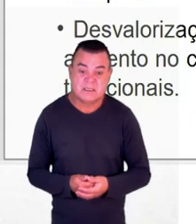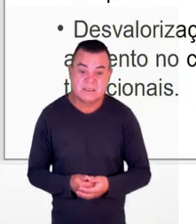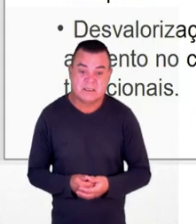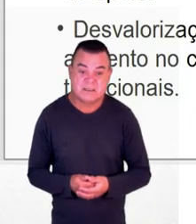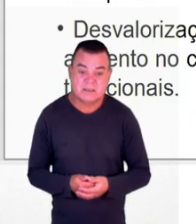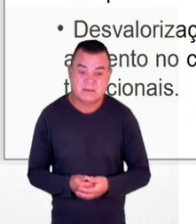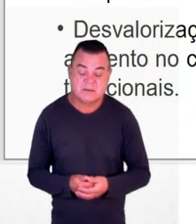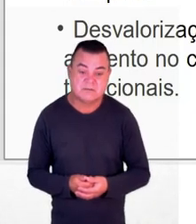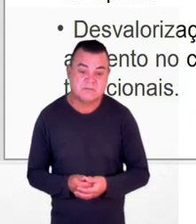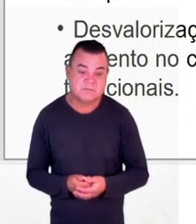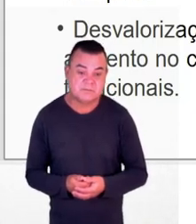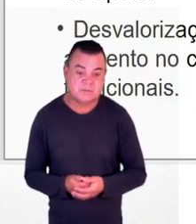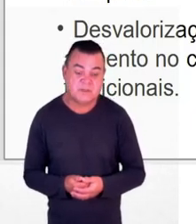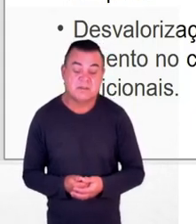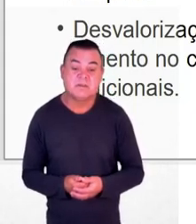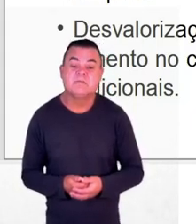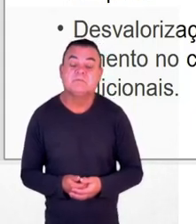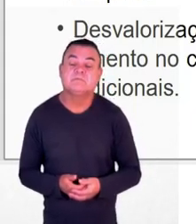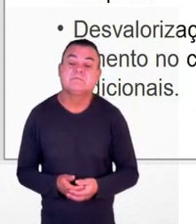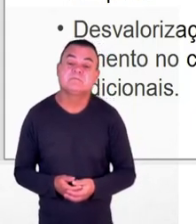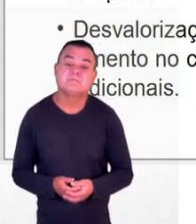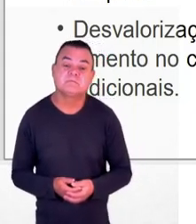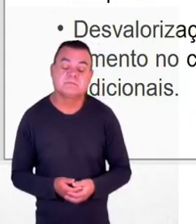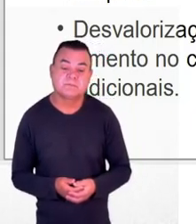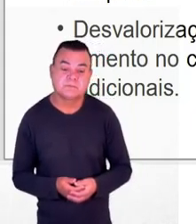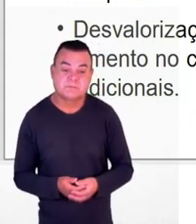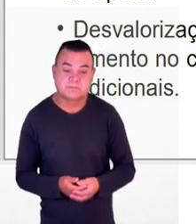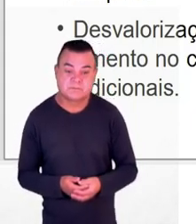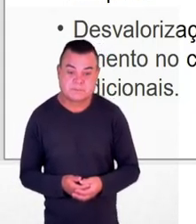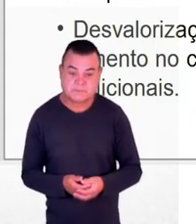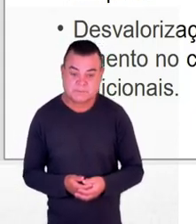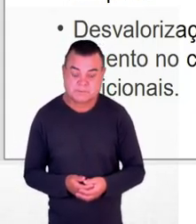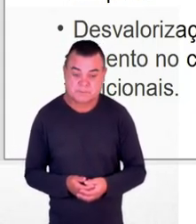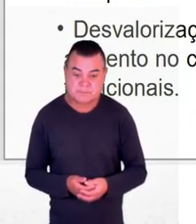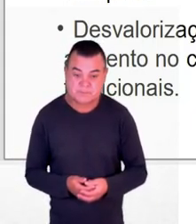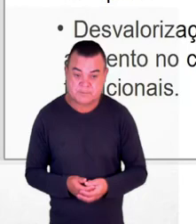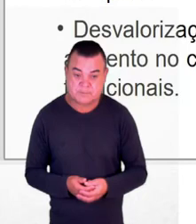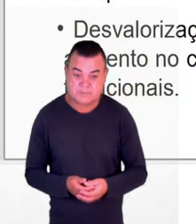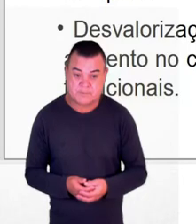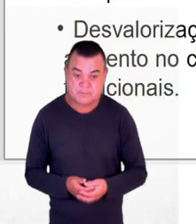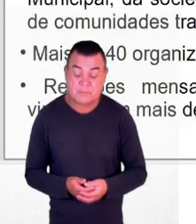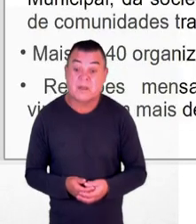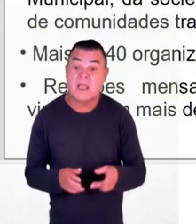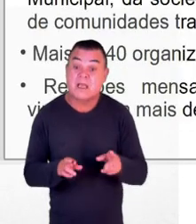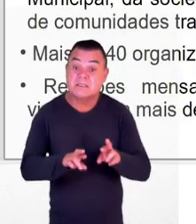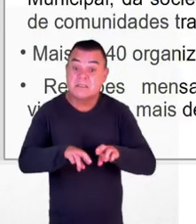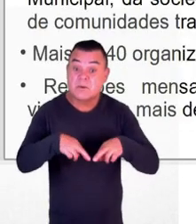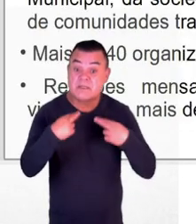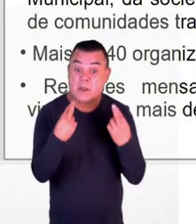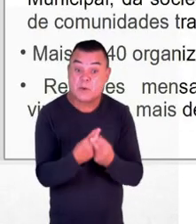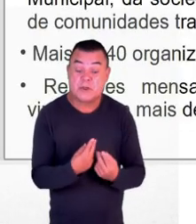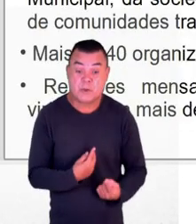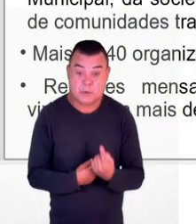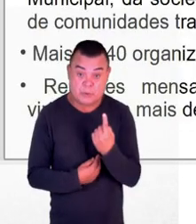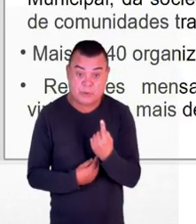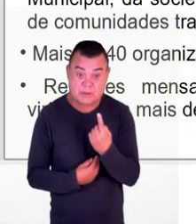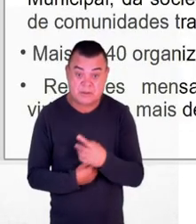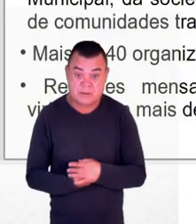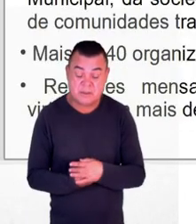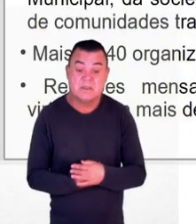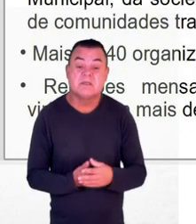fruto da ausência da adequação da política pública Então esse é o plano de fundo né e E essas reuniões que elas vão ganhando corpo a partir de